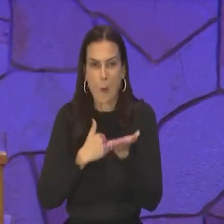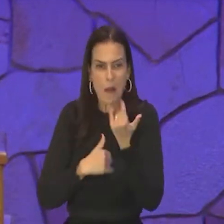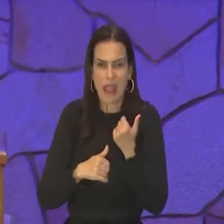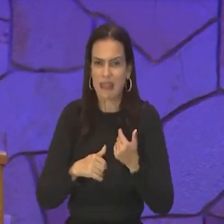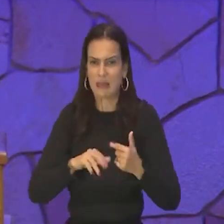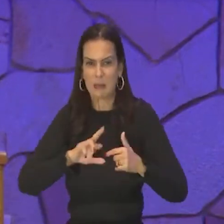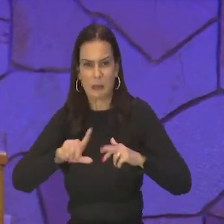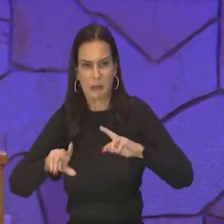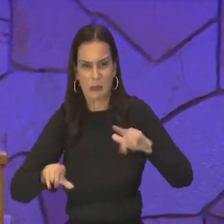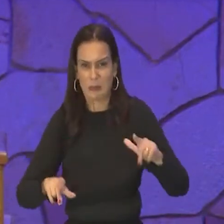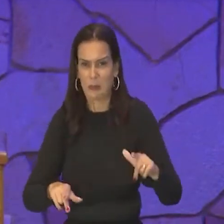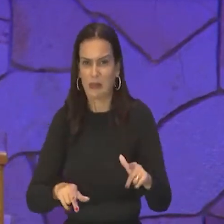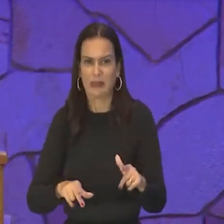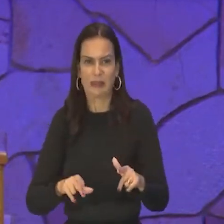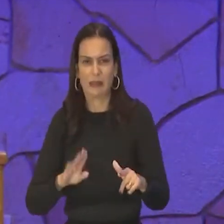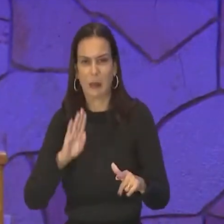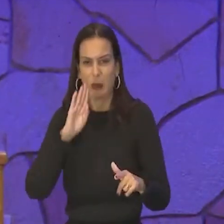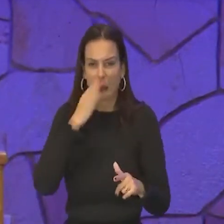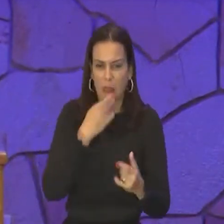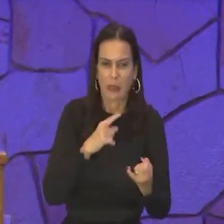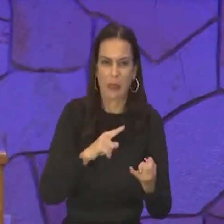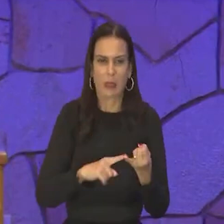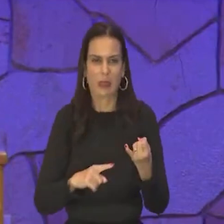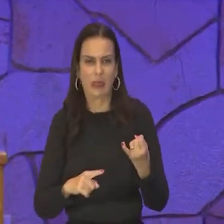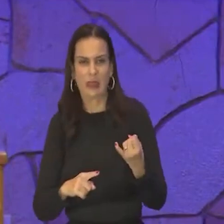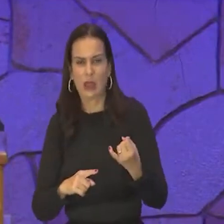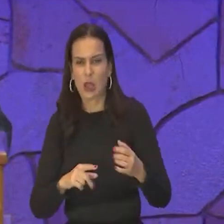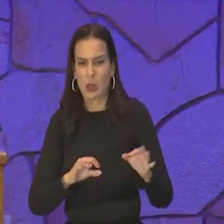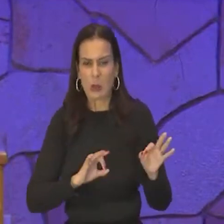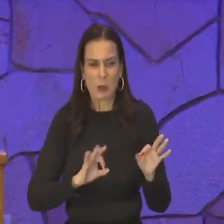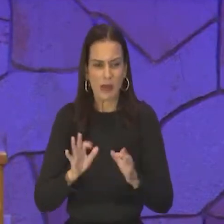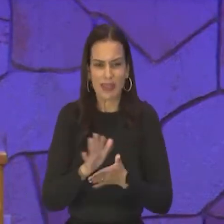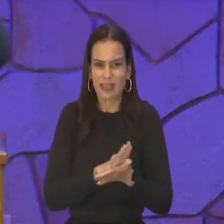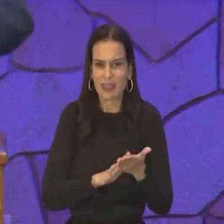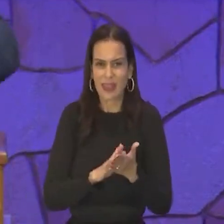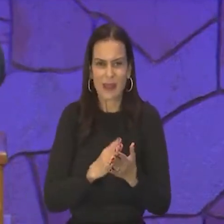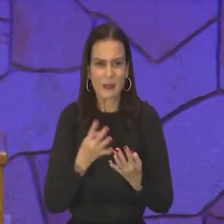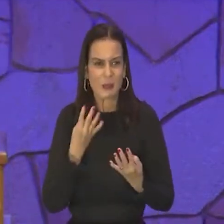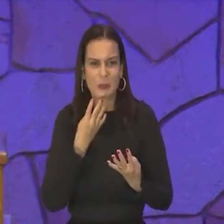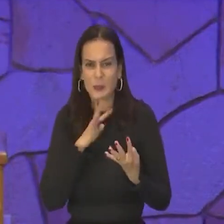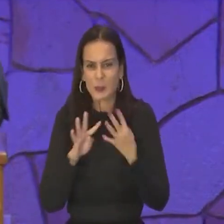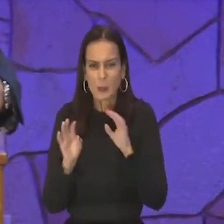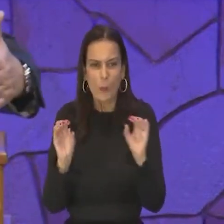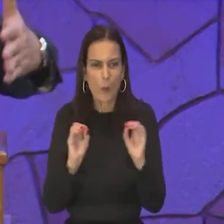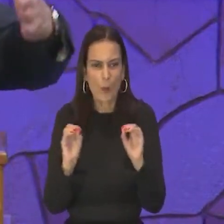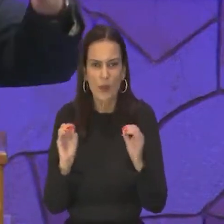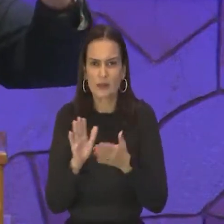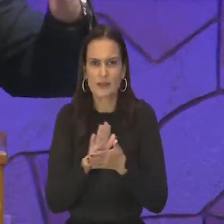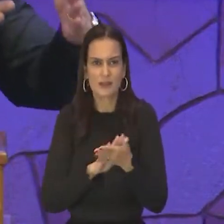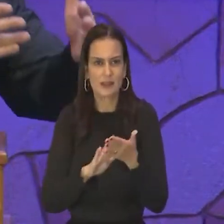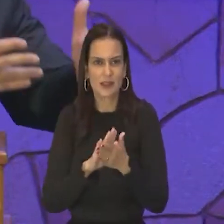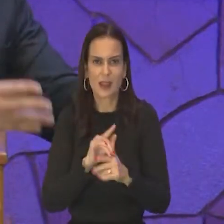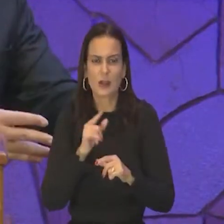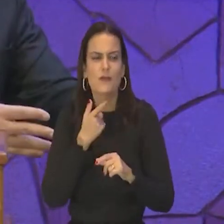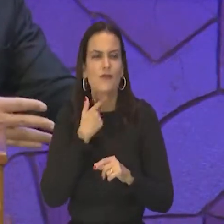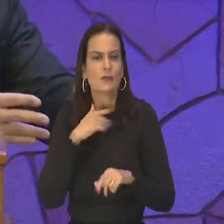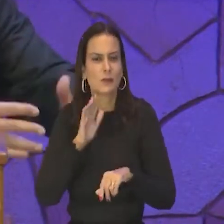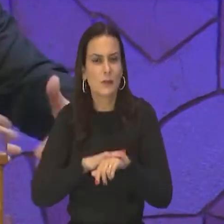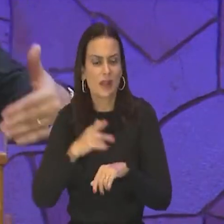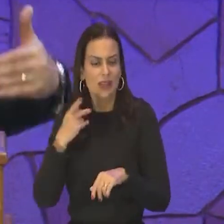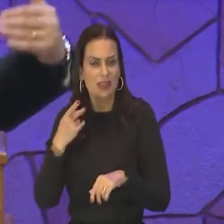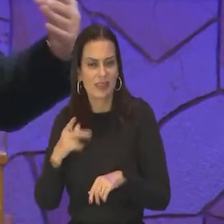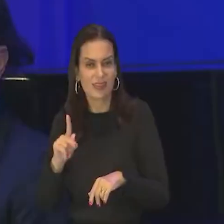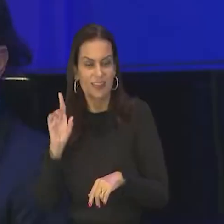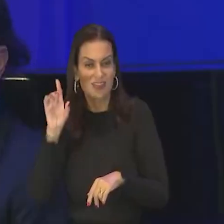inclusive a indecência, inclusive a desordem, a falta de conhecimento daquilo que não apenas Paulo